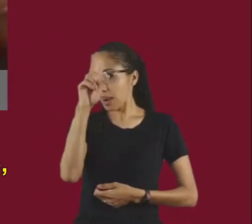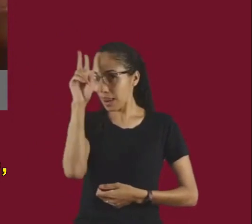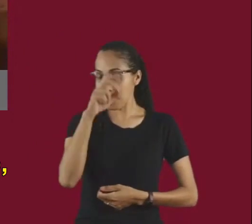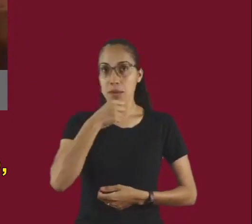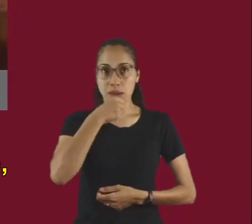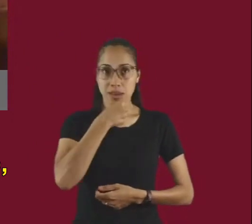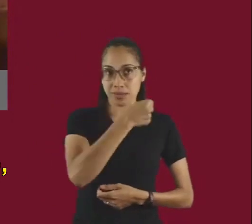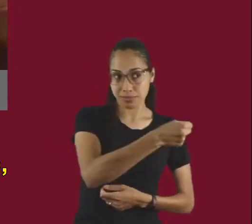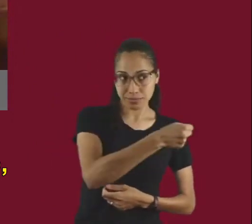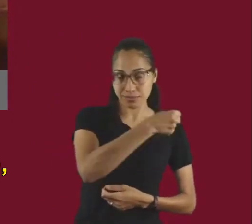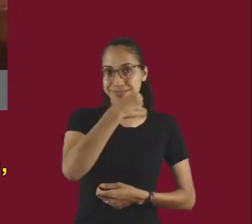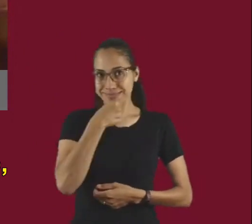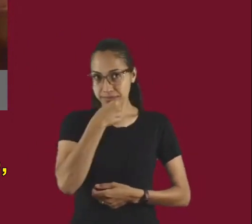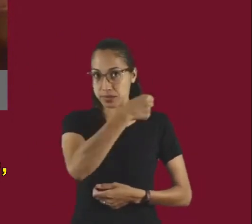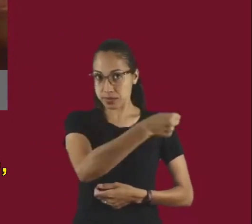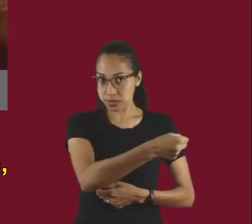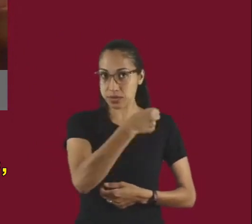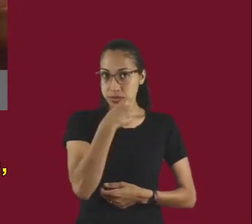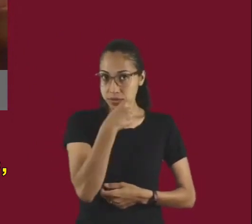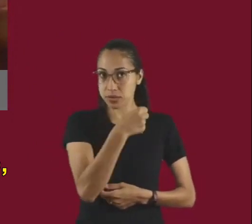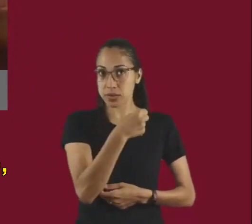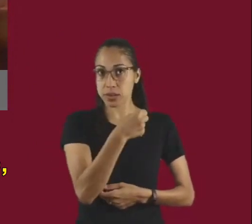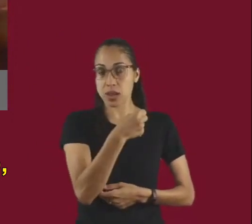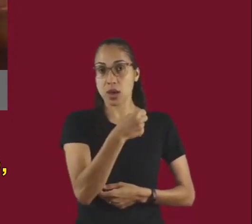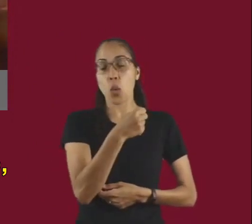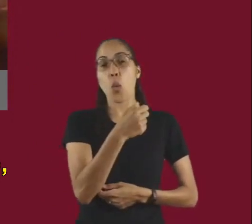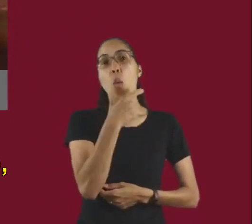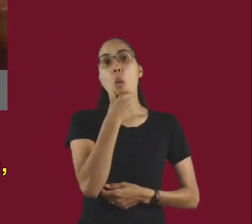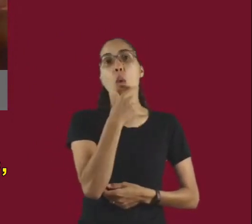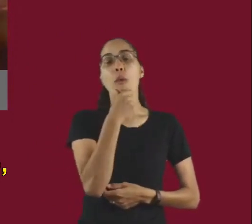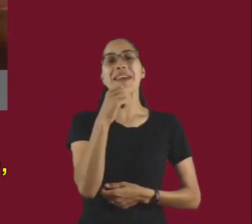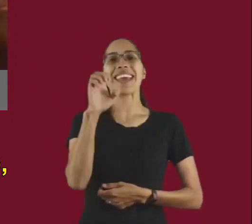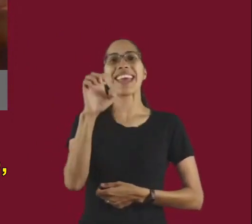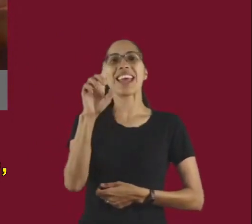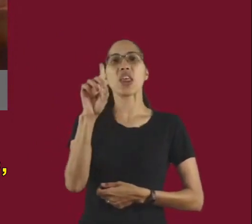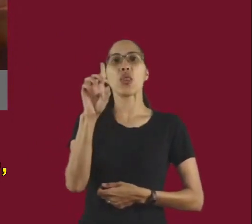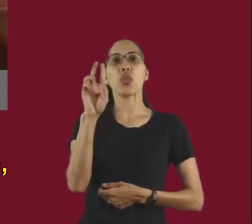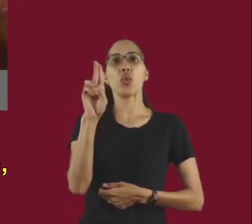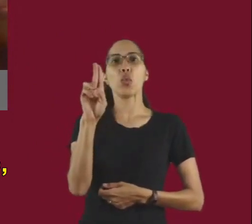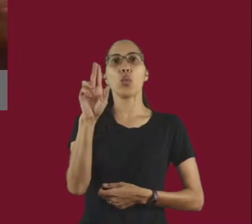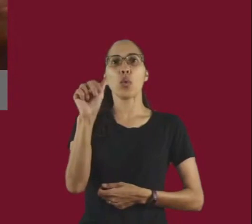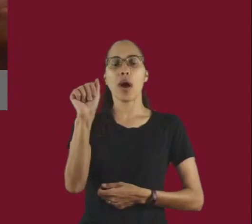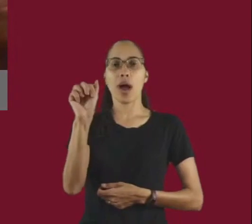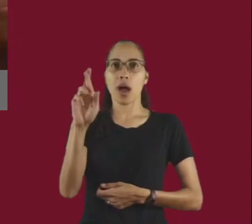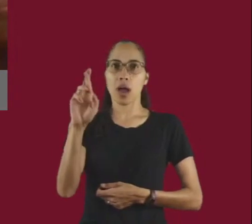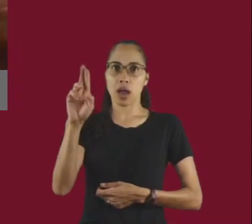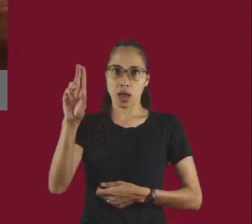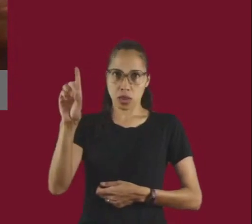entrevista naquele momento com o Eduardo Vieiras de Castro, que é alguém que eu tenho grande respeito.